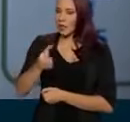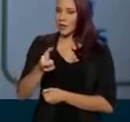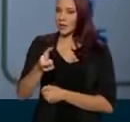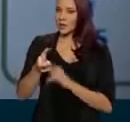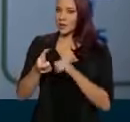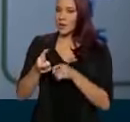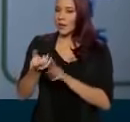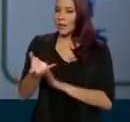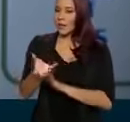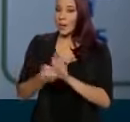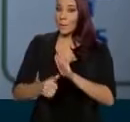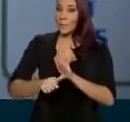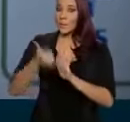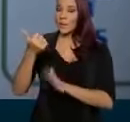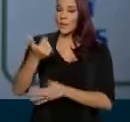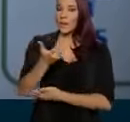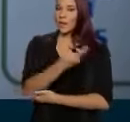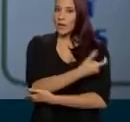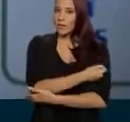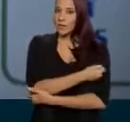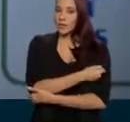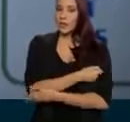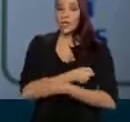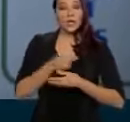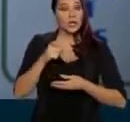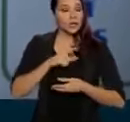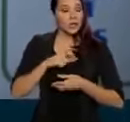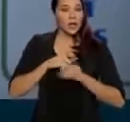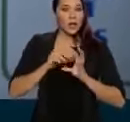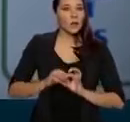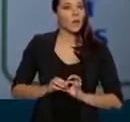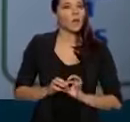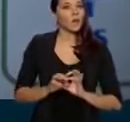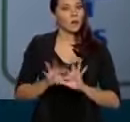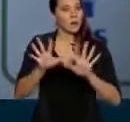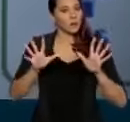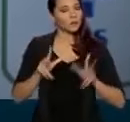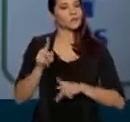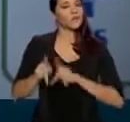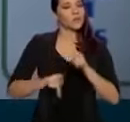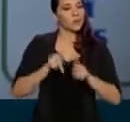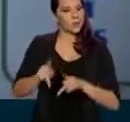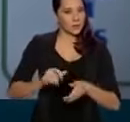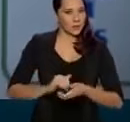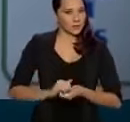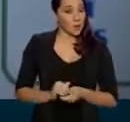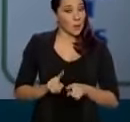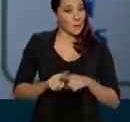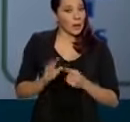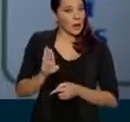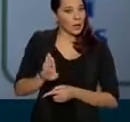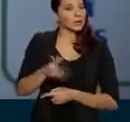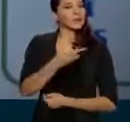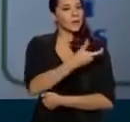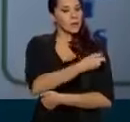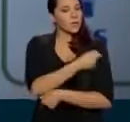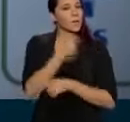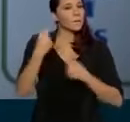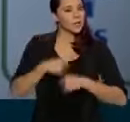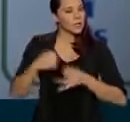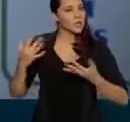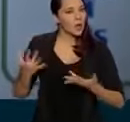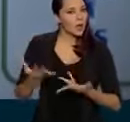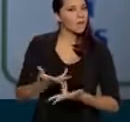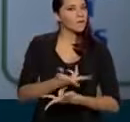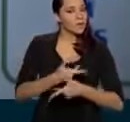adquirir a primeira vacina que ficar disponível para a população, desde que essa vacina tenha a